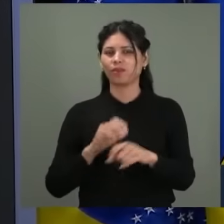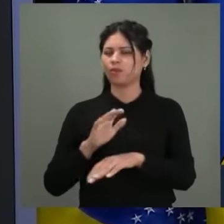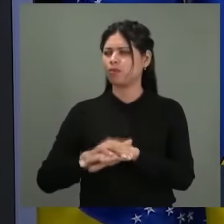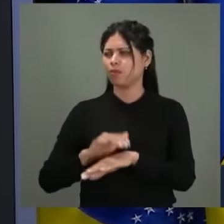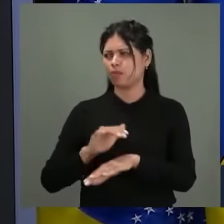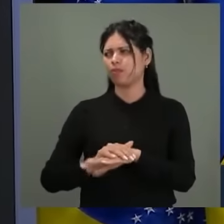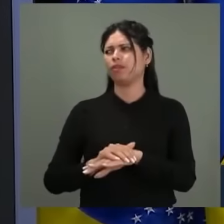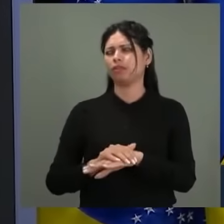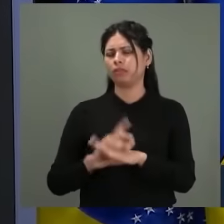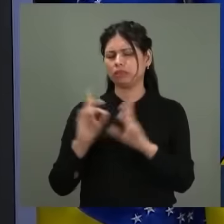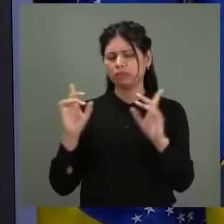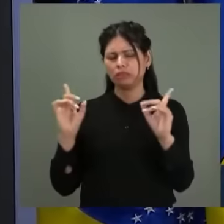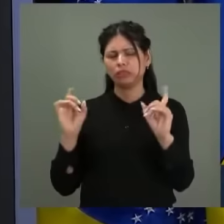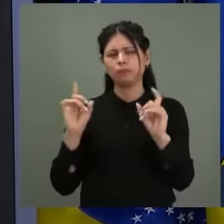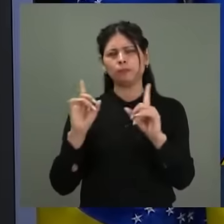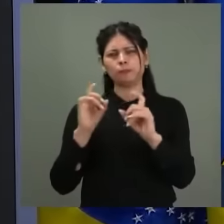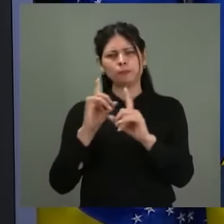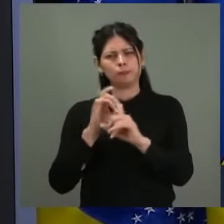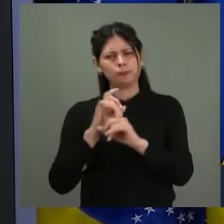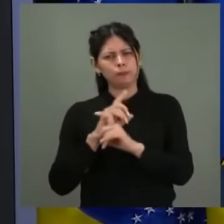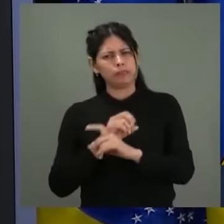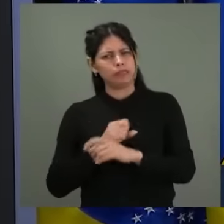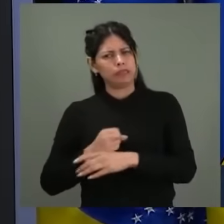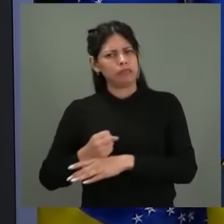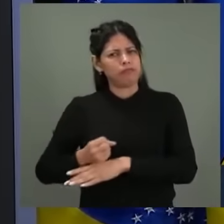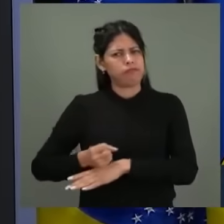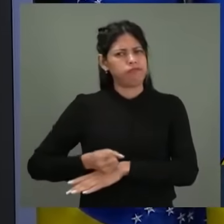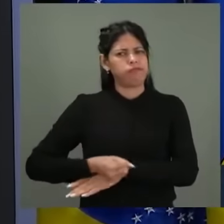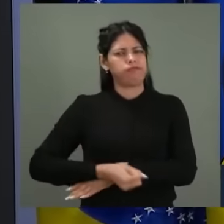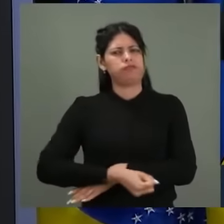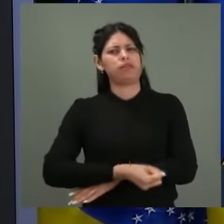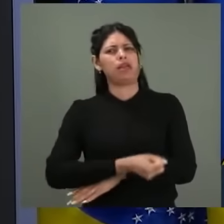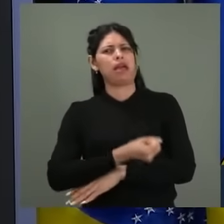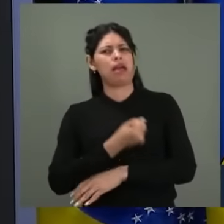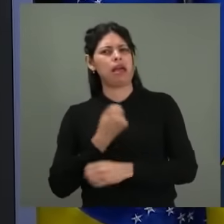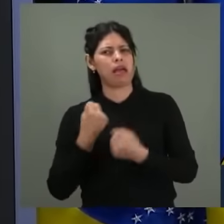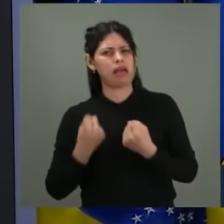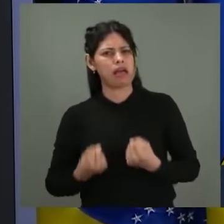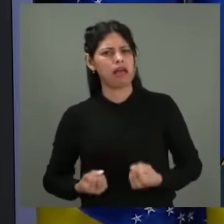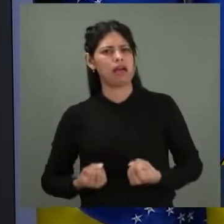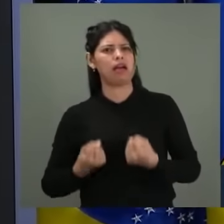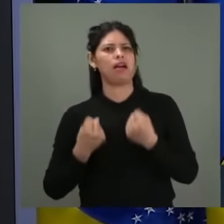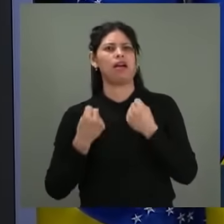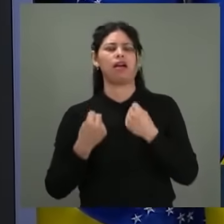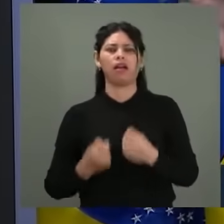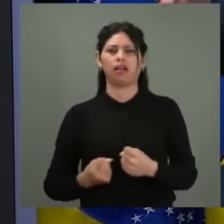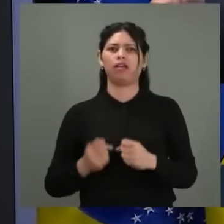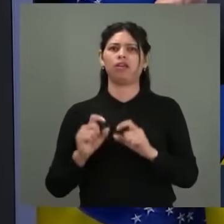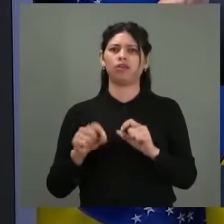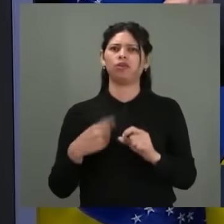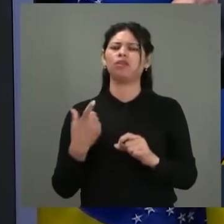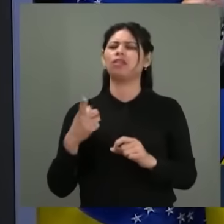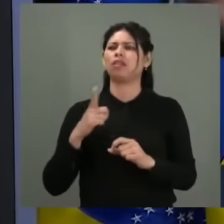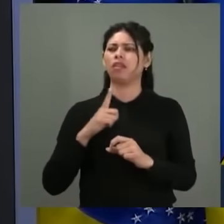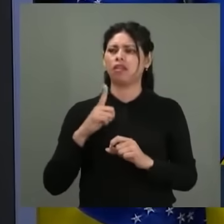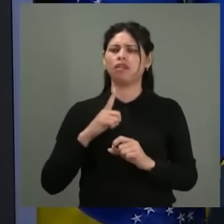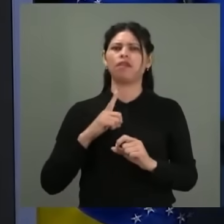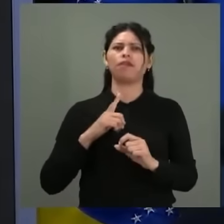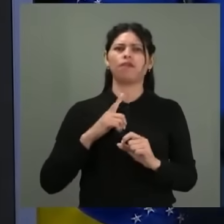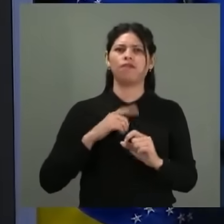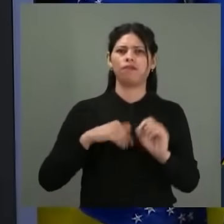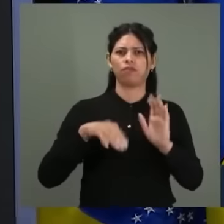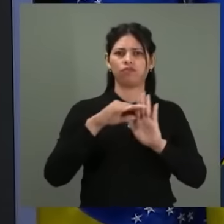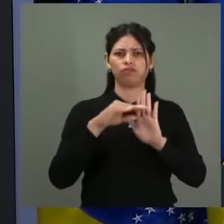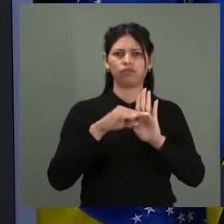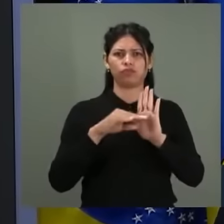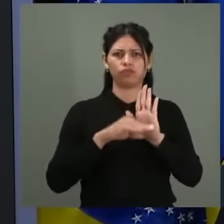tensos de indignação, de matérias que a gente votou aqui, que foi